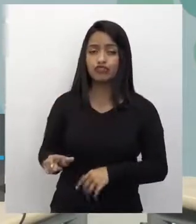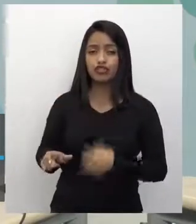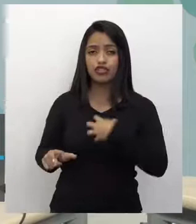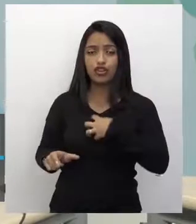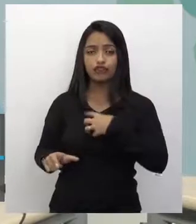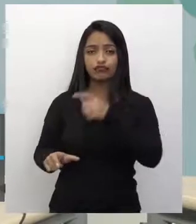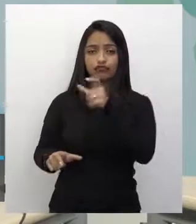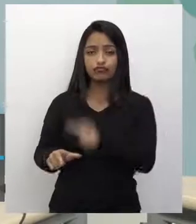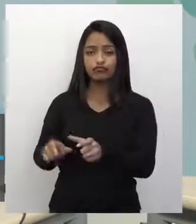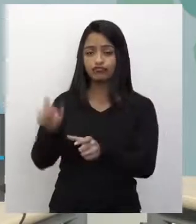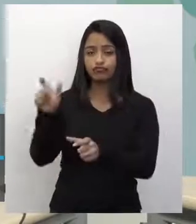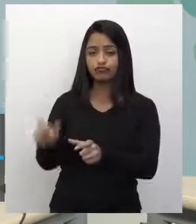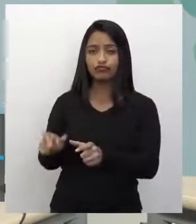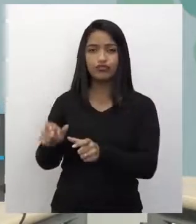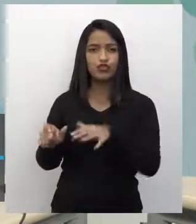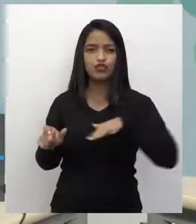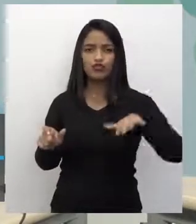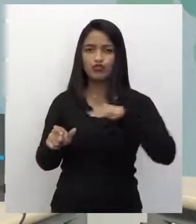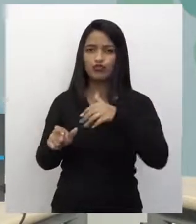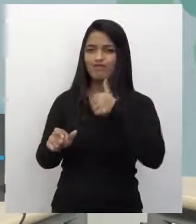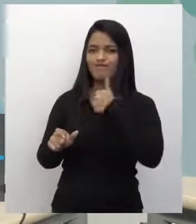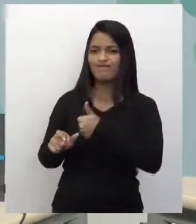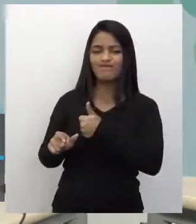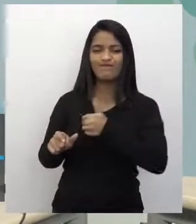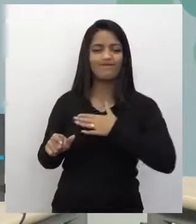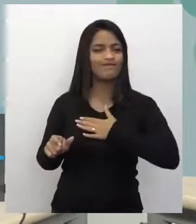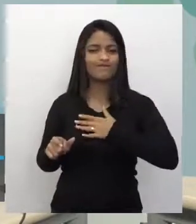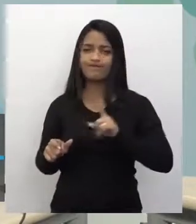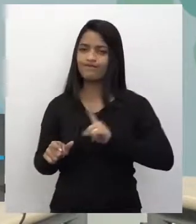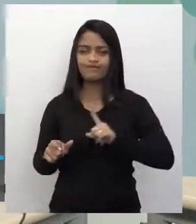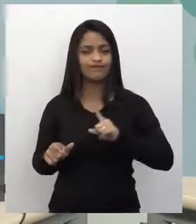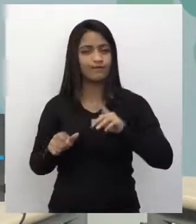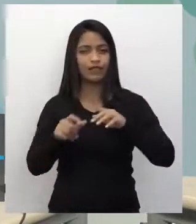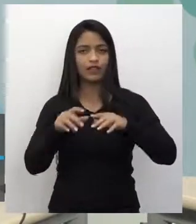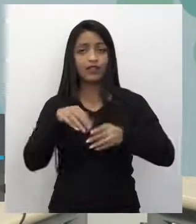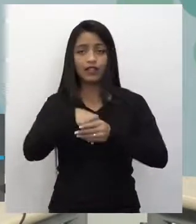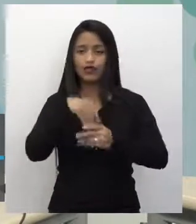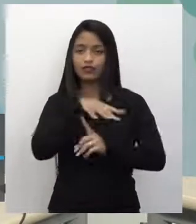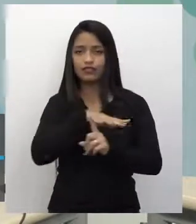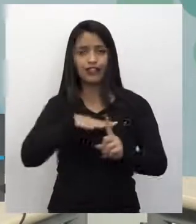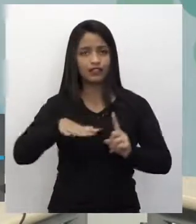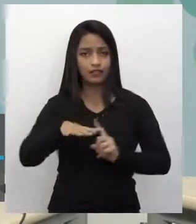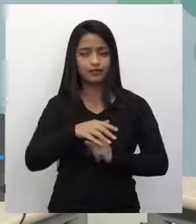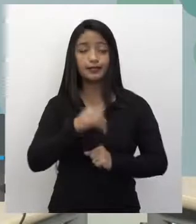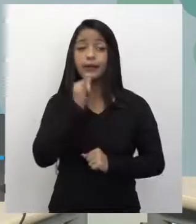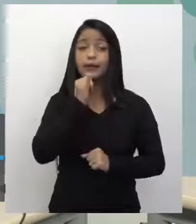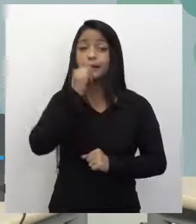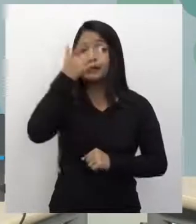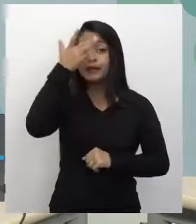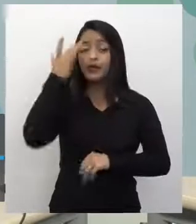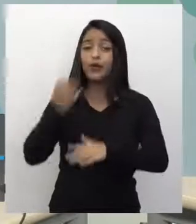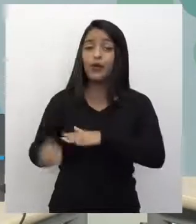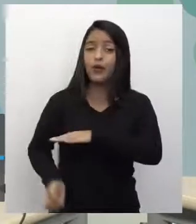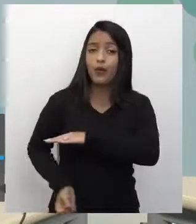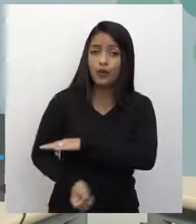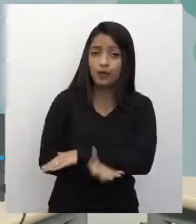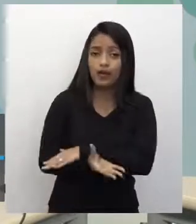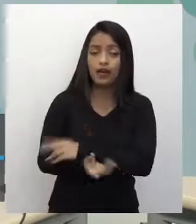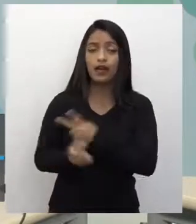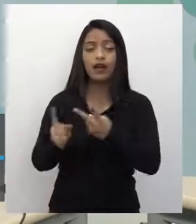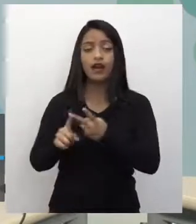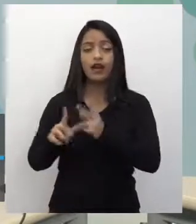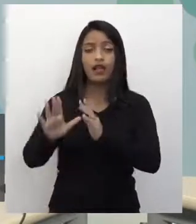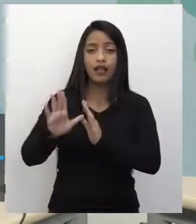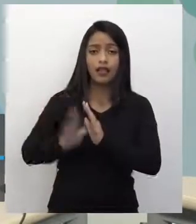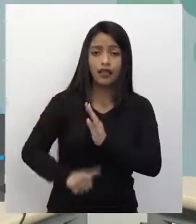né, não muito bem quistos ali na sociedade. Ou seja, o corrupto, o ladrão, né,